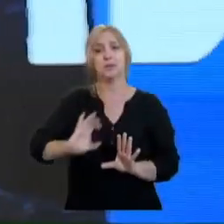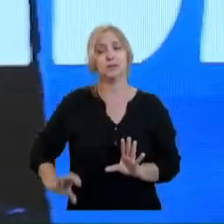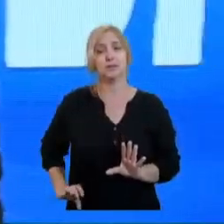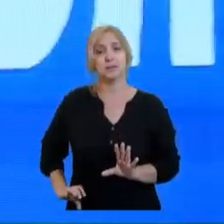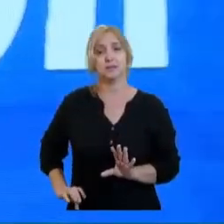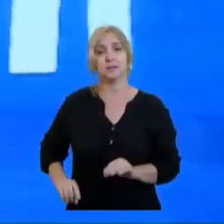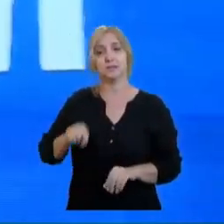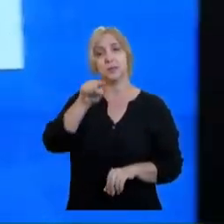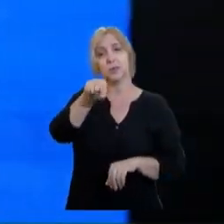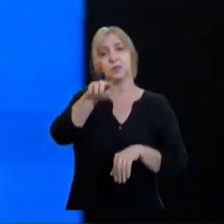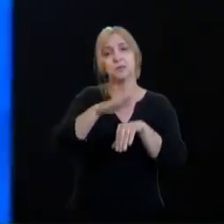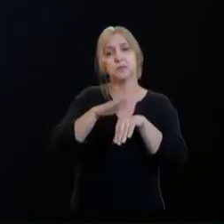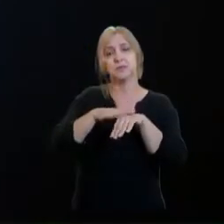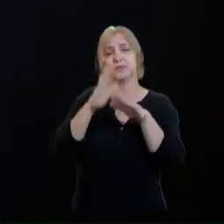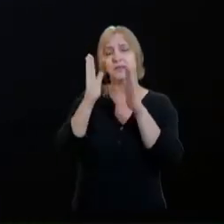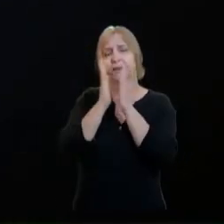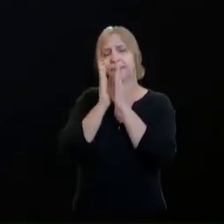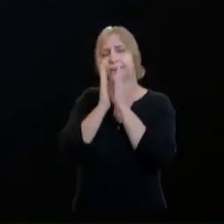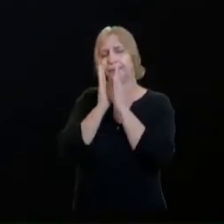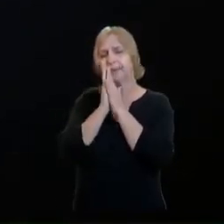ora,